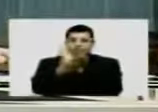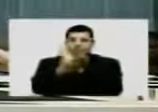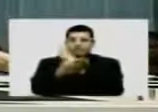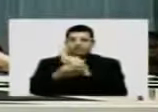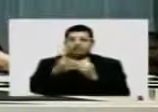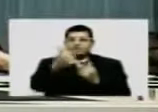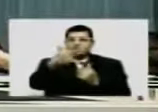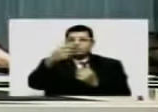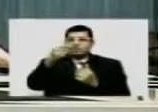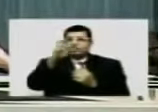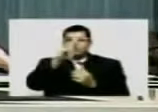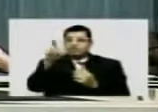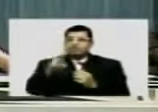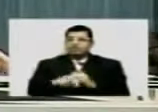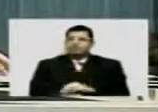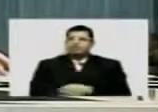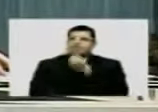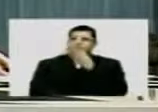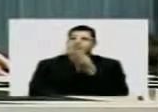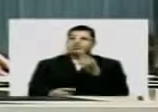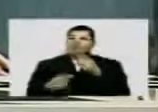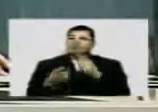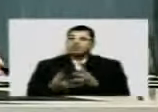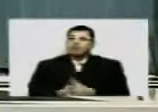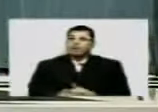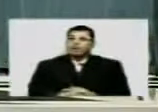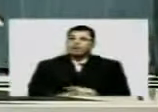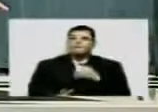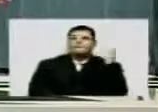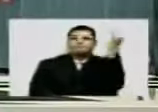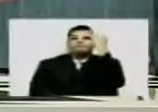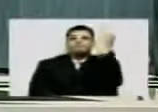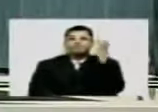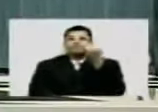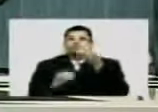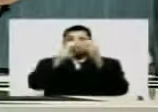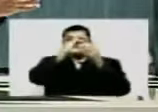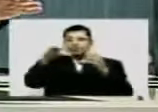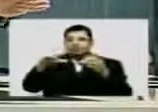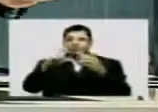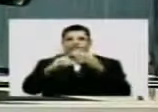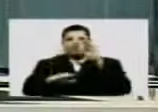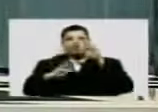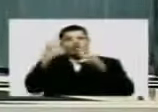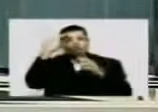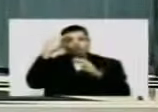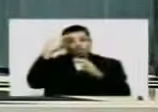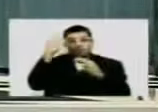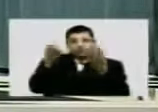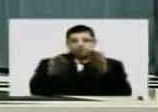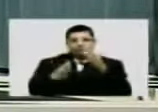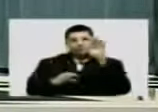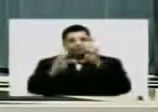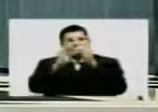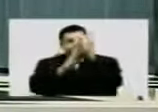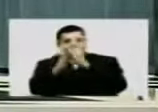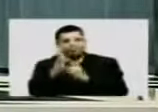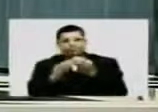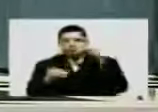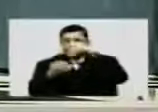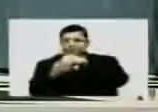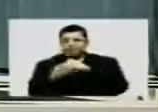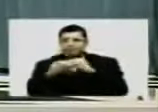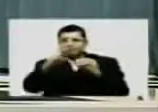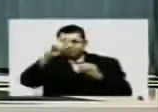120 vezes. Portanto, é importante que fique claro que provavelmente nenhuma das dívidas que